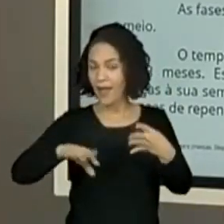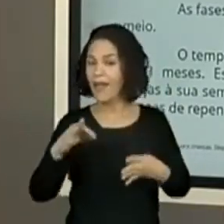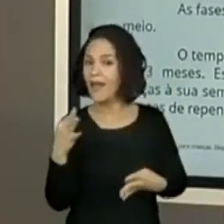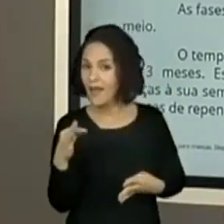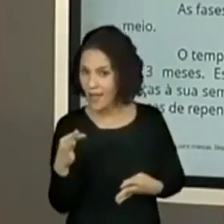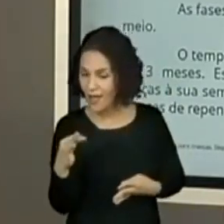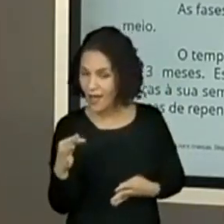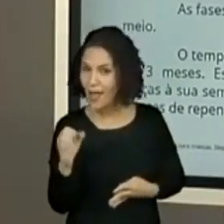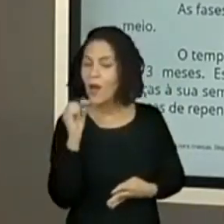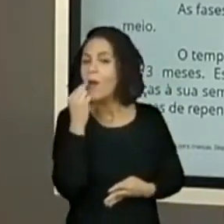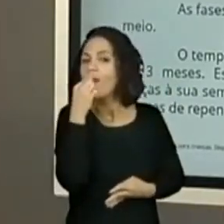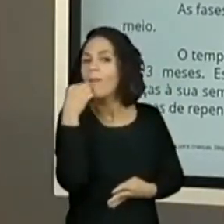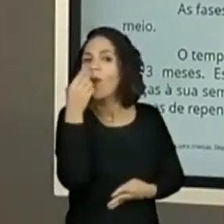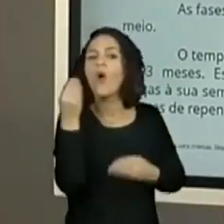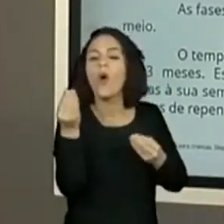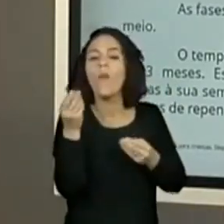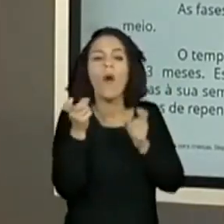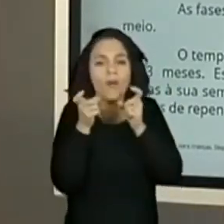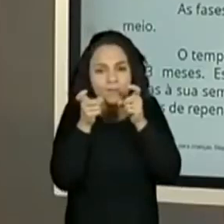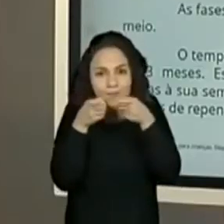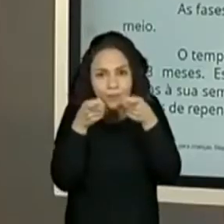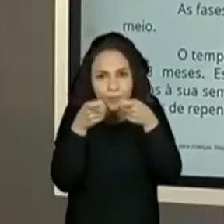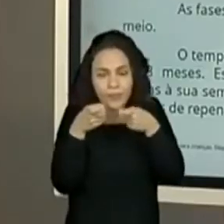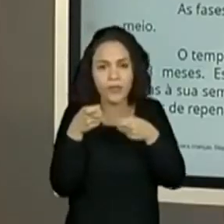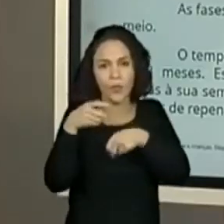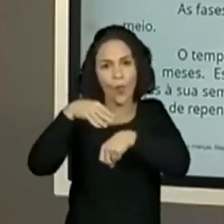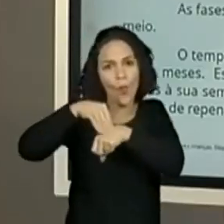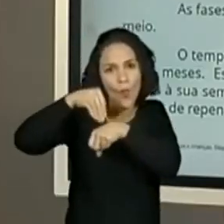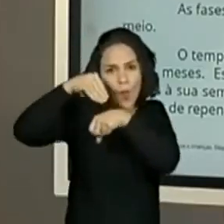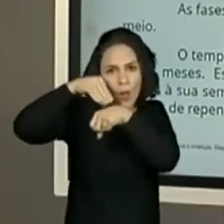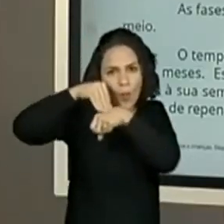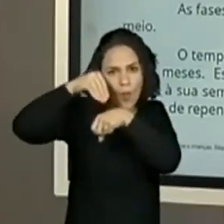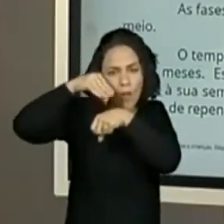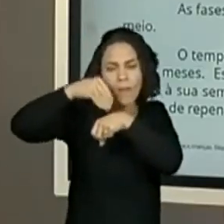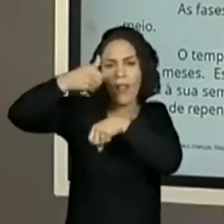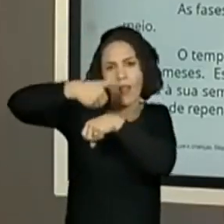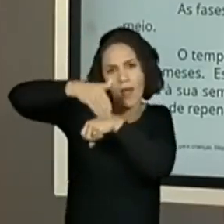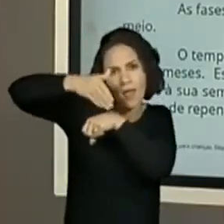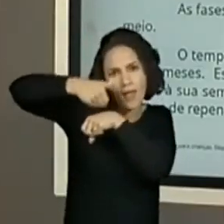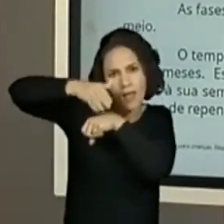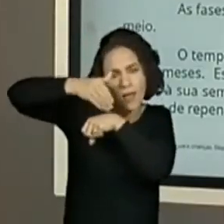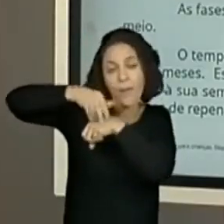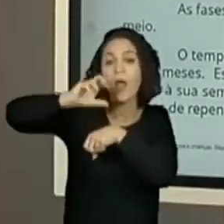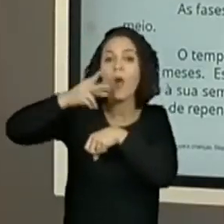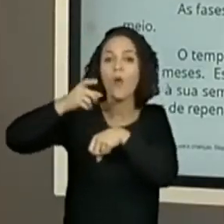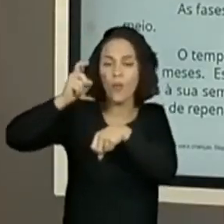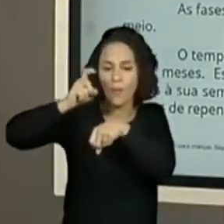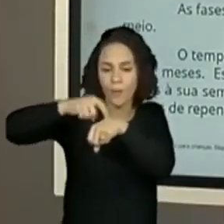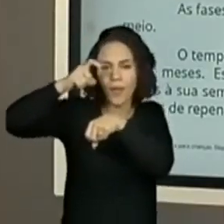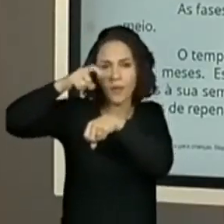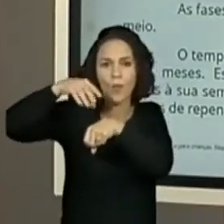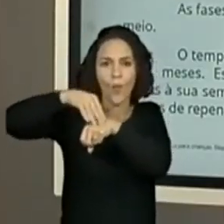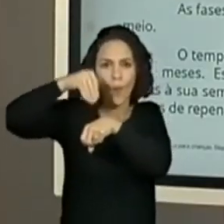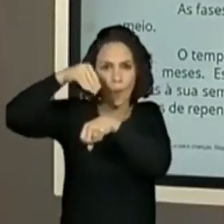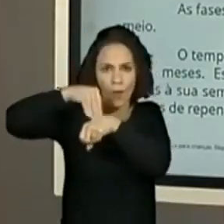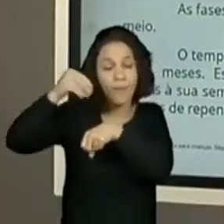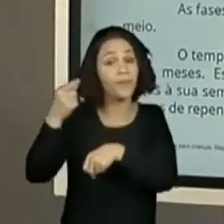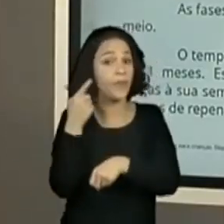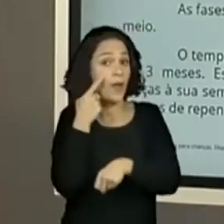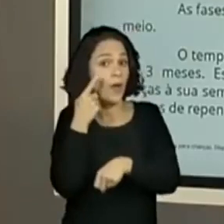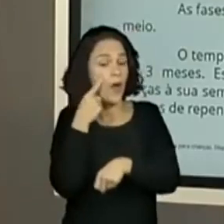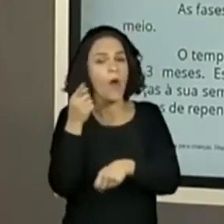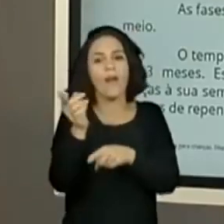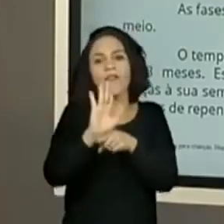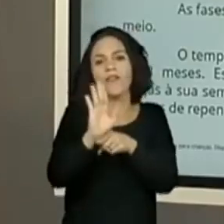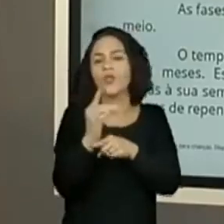um aparelho bucal mastigador, sugador, lambedor ou picador-sugador. Nós vamos assistir então ao